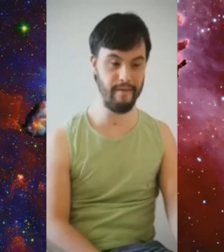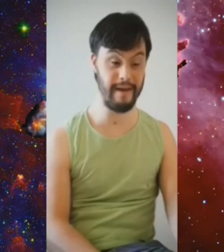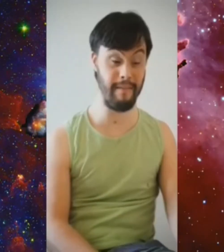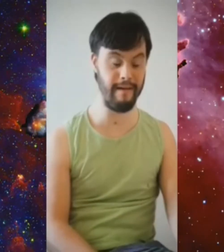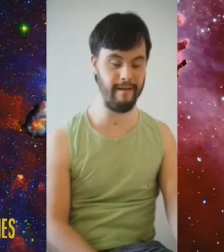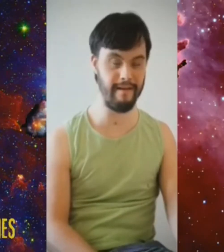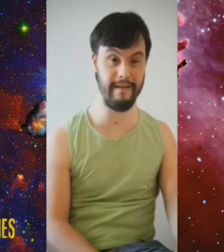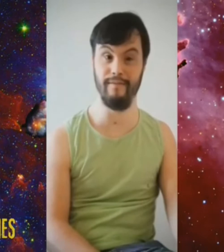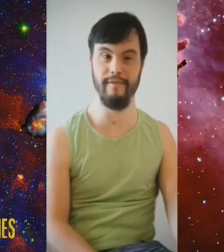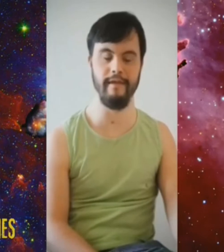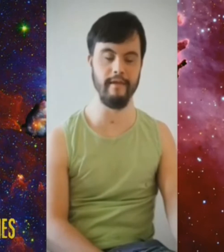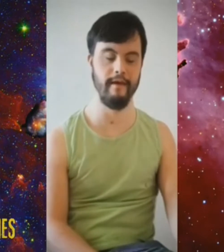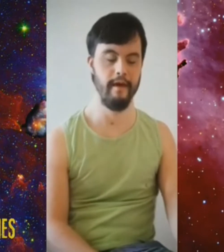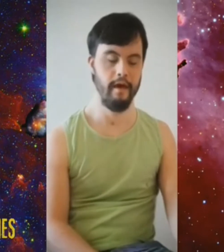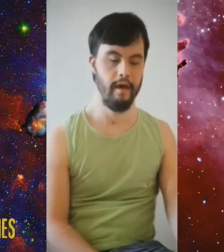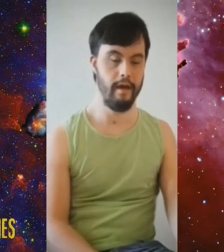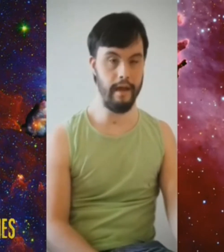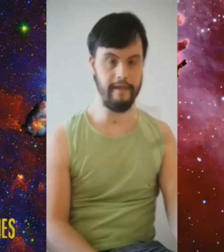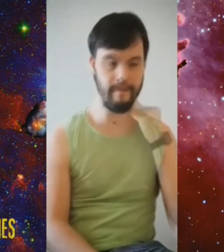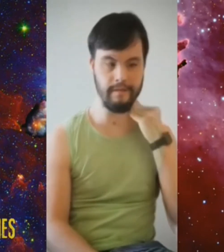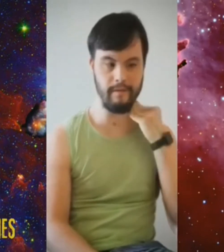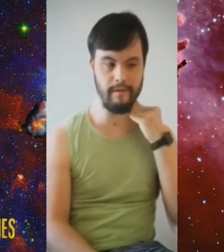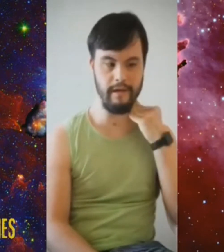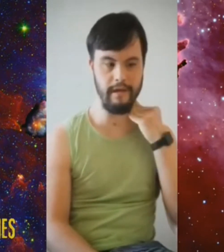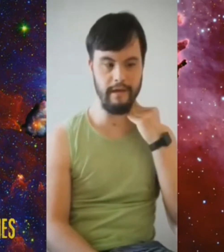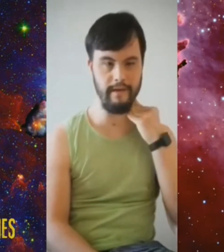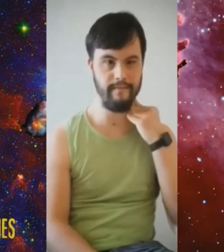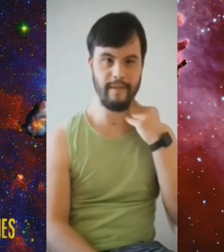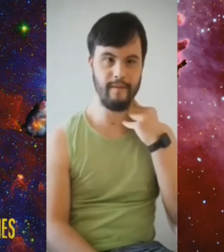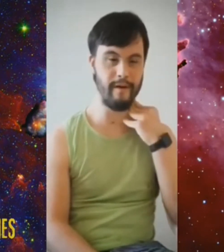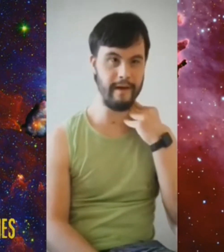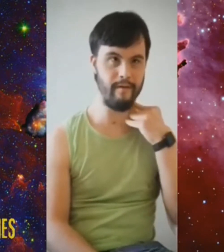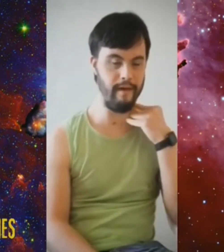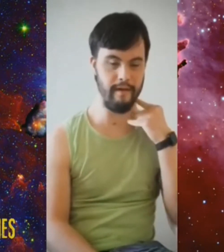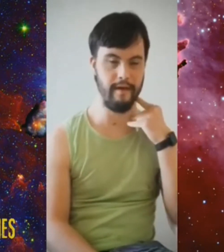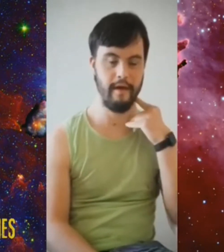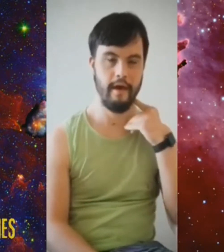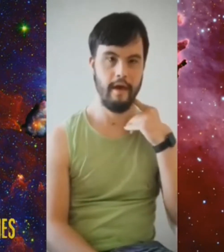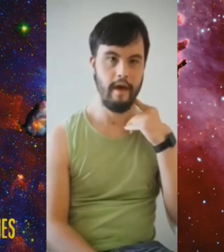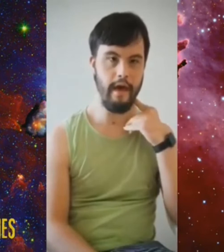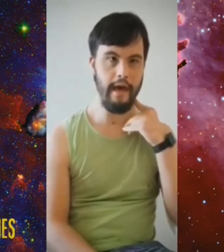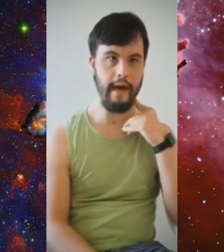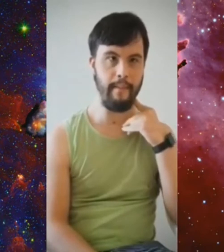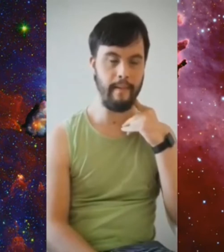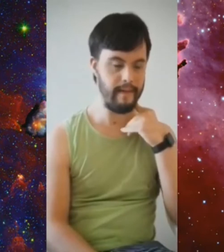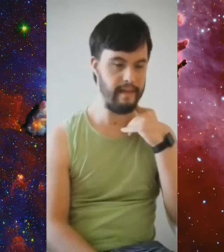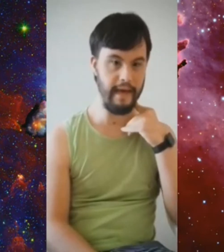Sim, sou Gabriel Lacerda Nunes Leite. Gosto de qualquer coisa.